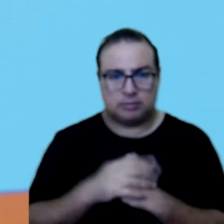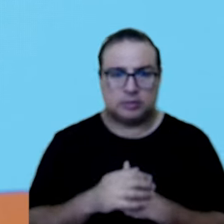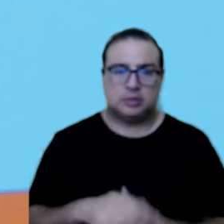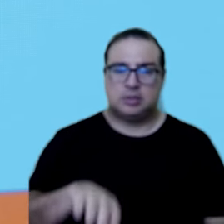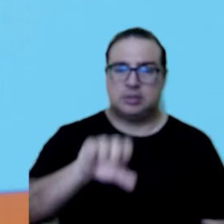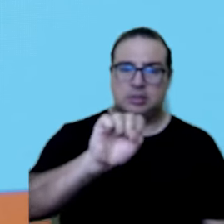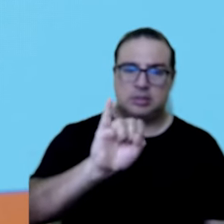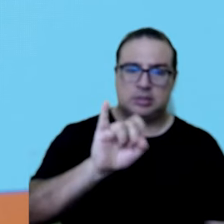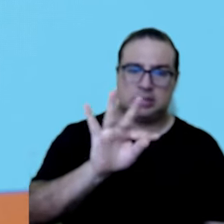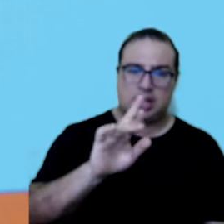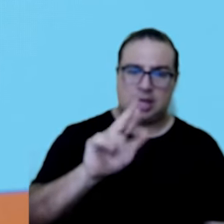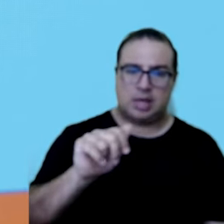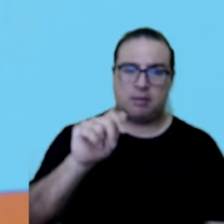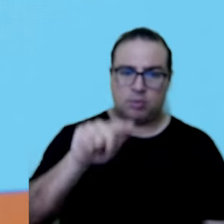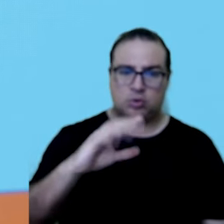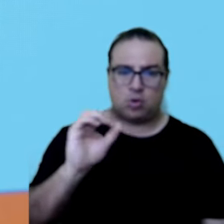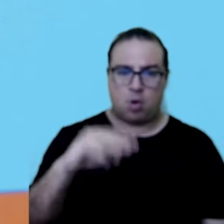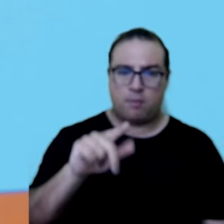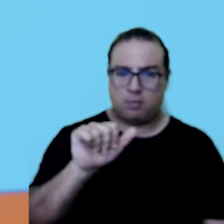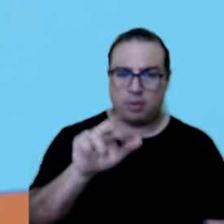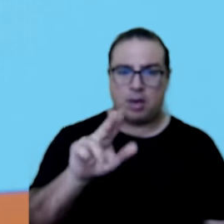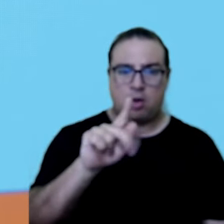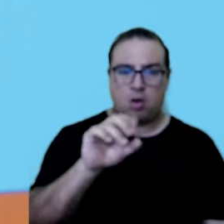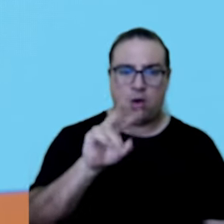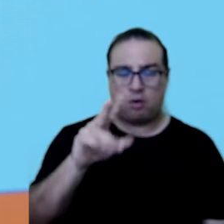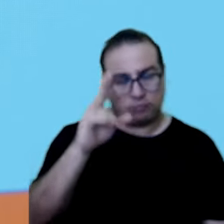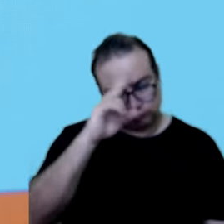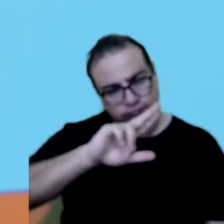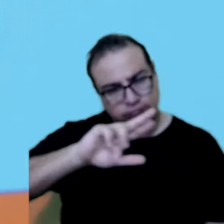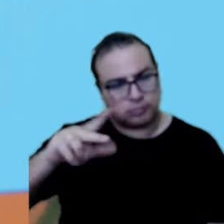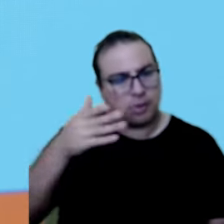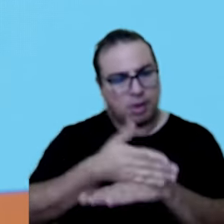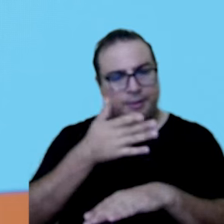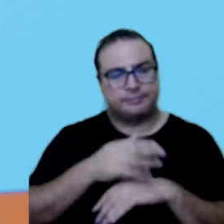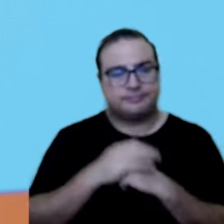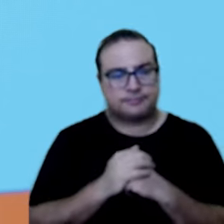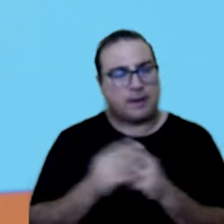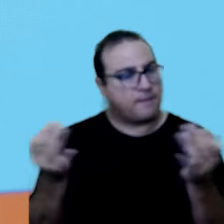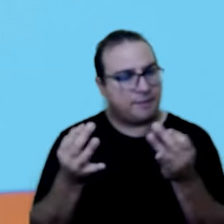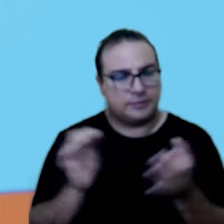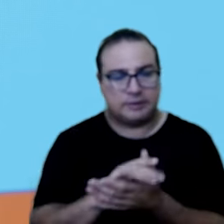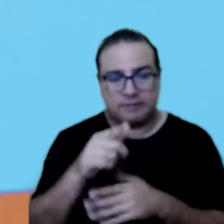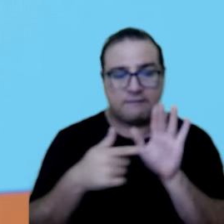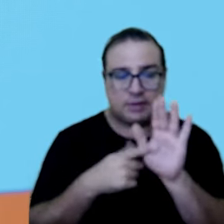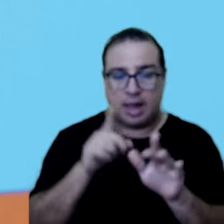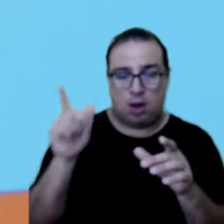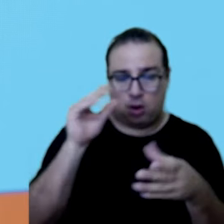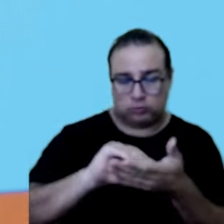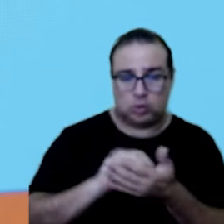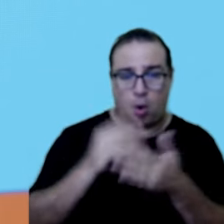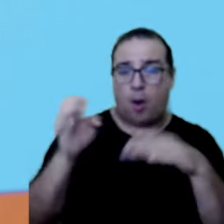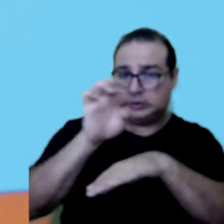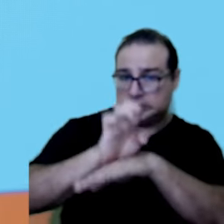SINTEGRA né sintegra.com.br lá ou goov a gente pode assar gov perfeito e aí você lá